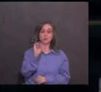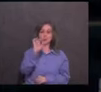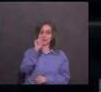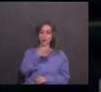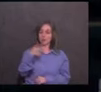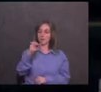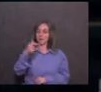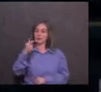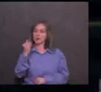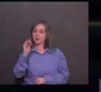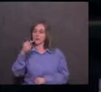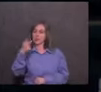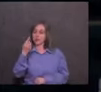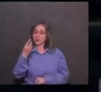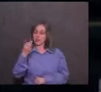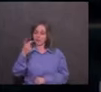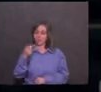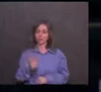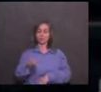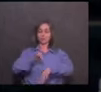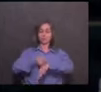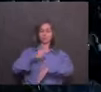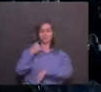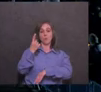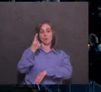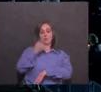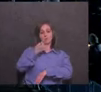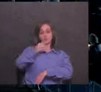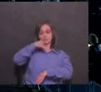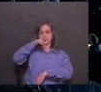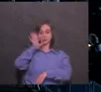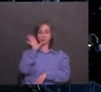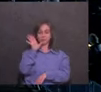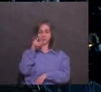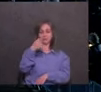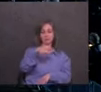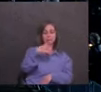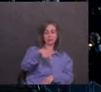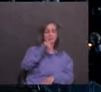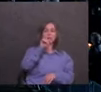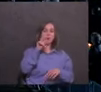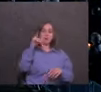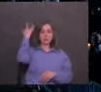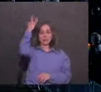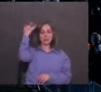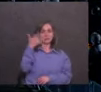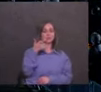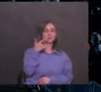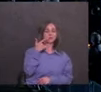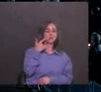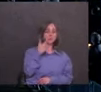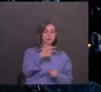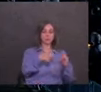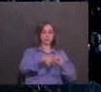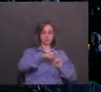hora, teremos veneração dos Santos Francisco e Jacinta, também na Basílica de Nossa Senhora do Rosário de Fátima, e preside o Padre